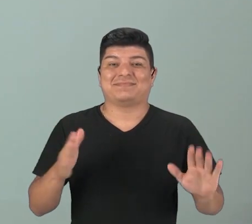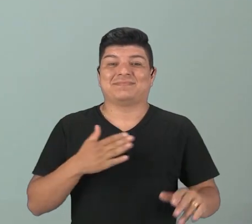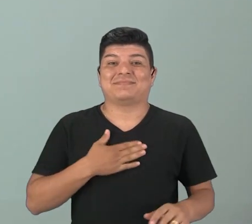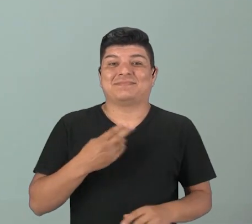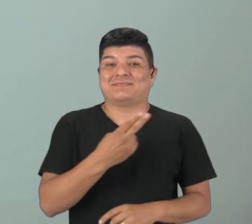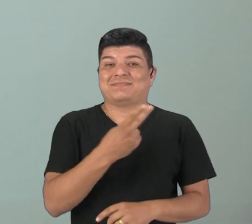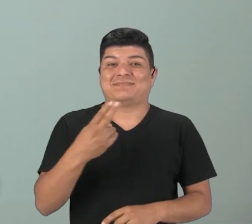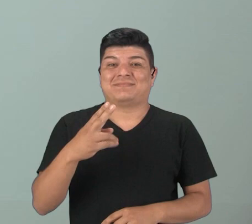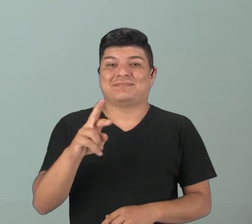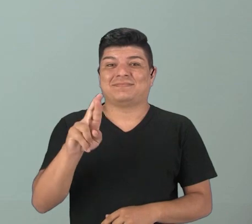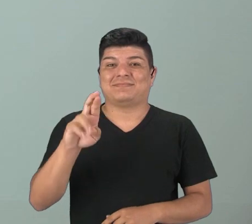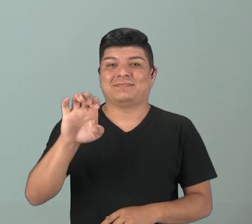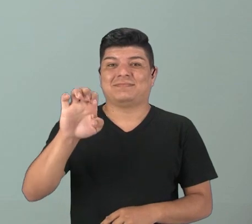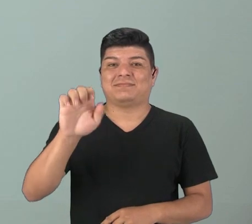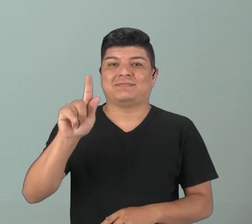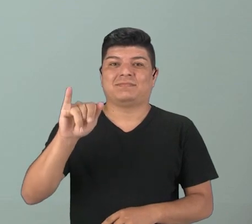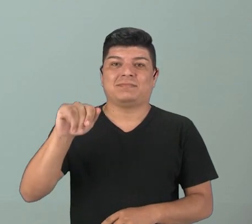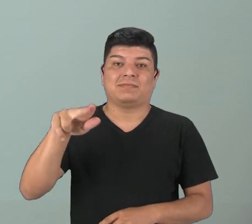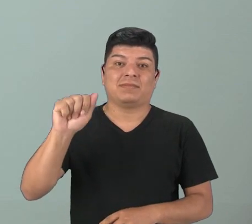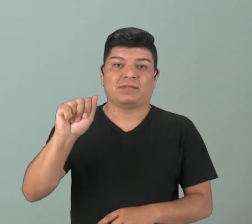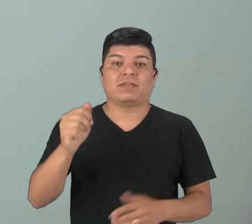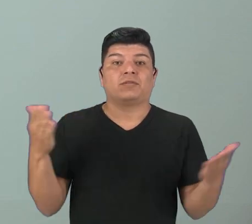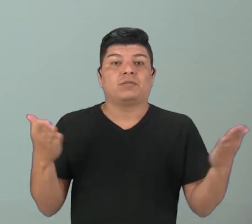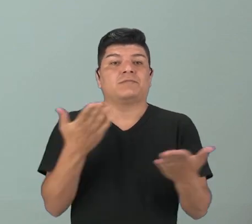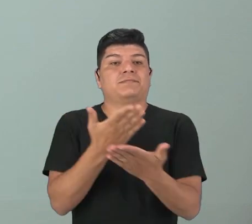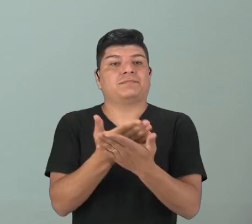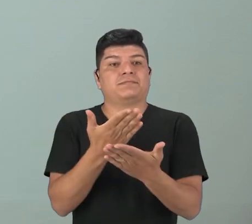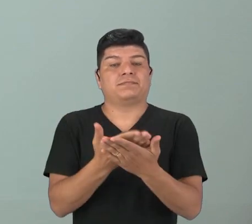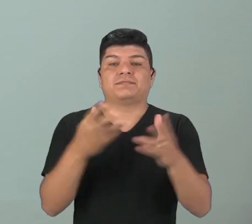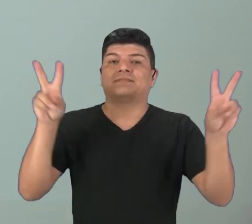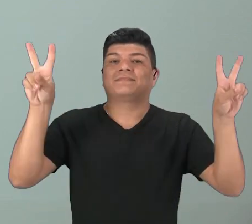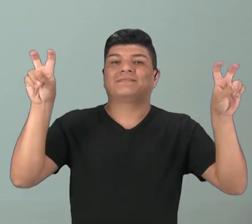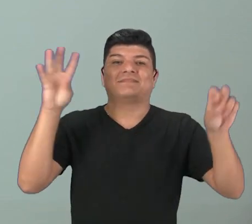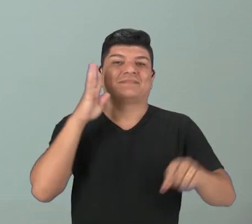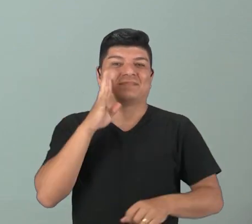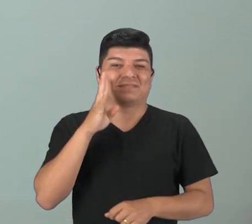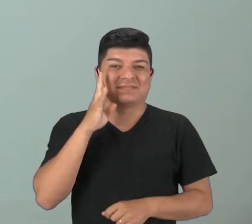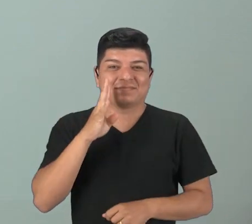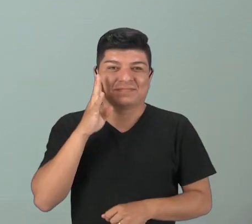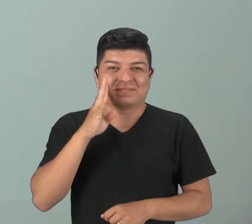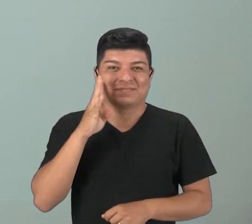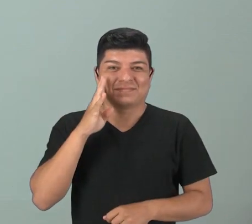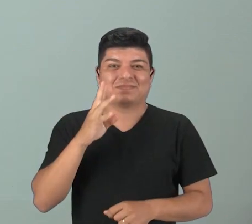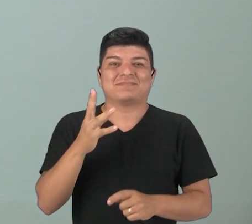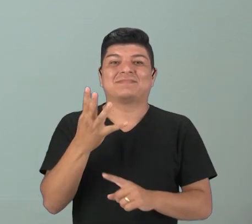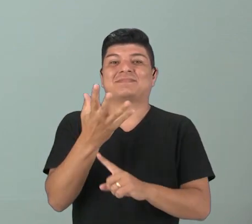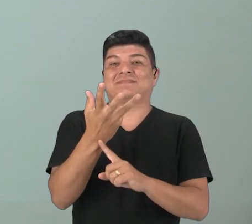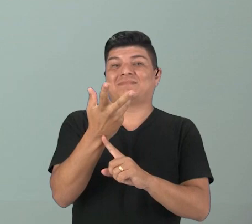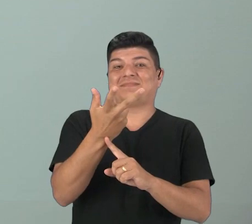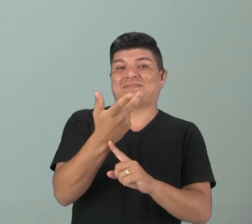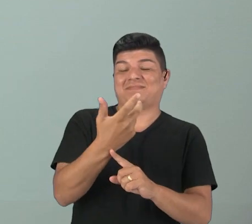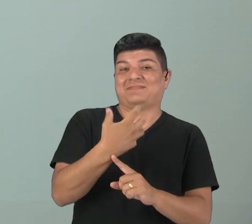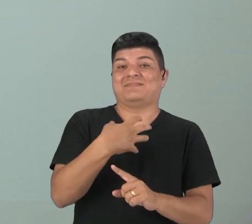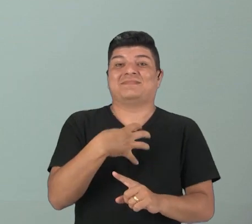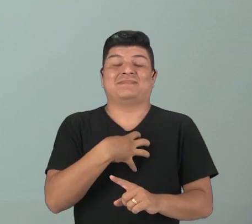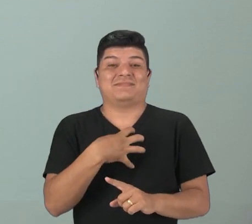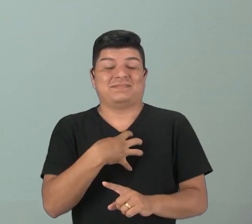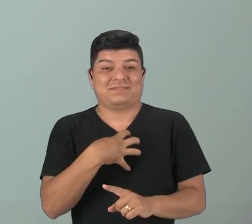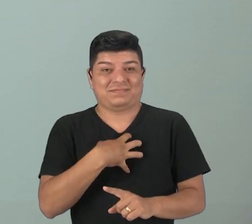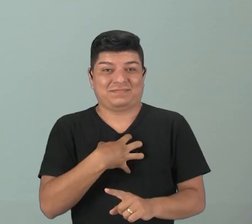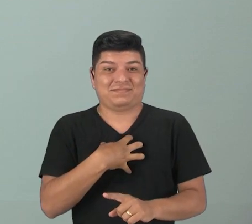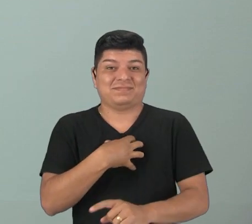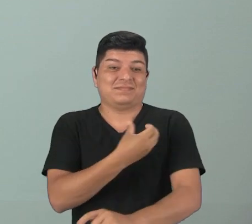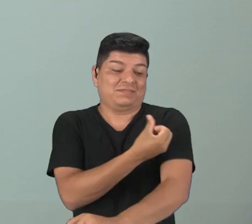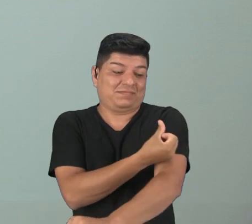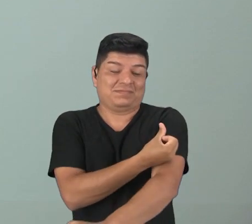Eu sou a professora Regina e hoje nós vamos estudar um assunto bem legal, arte sensorial, para você que é aluno do